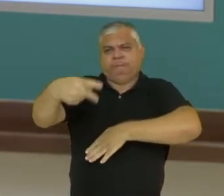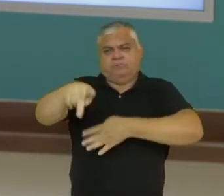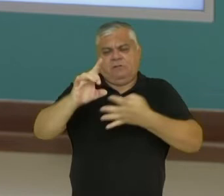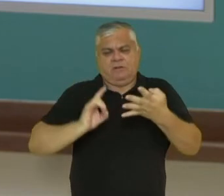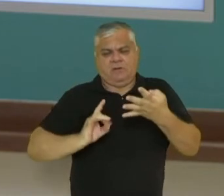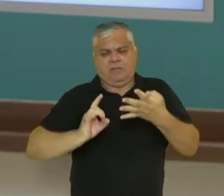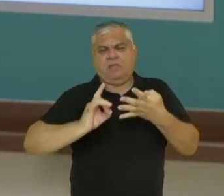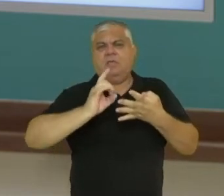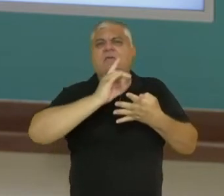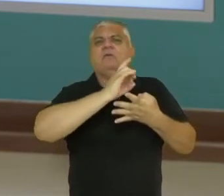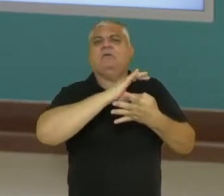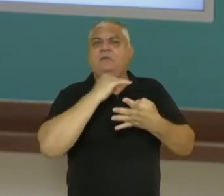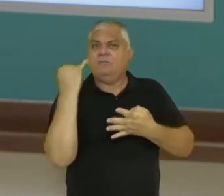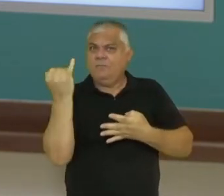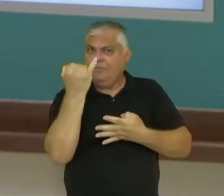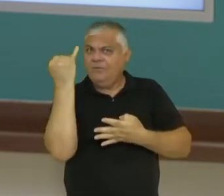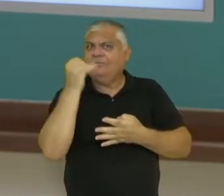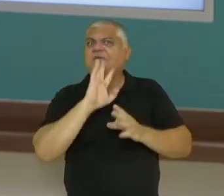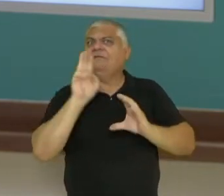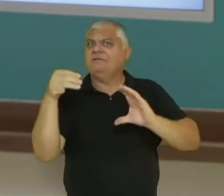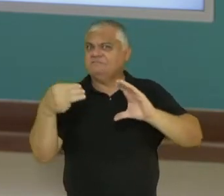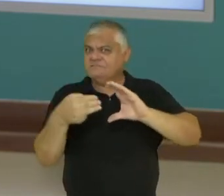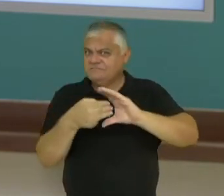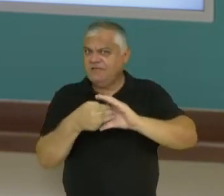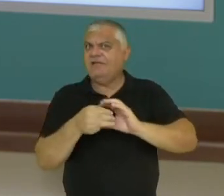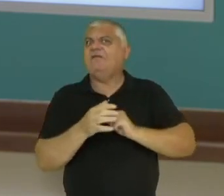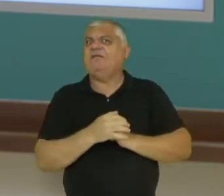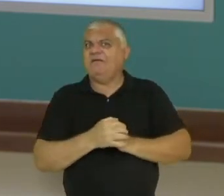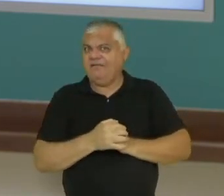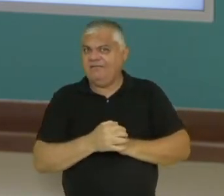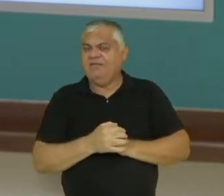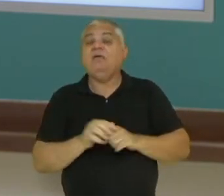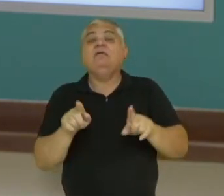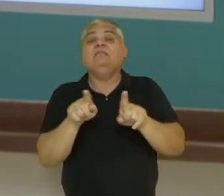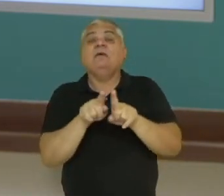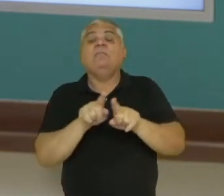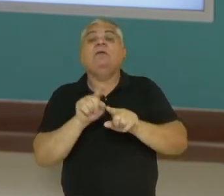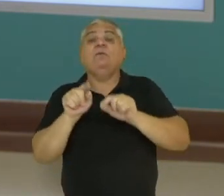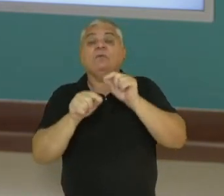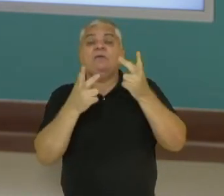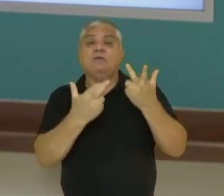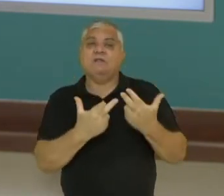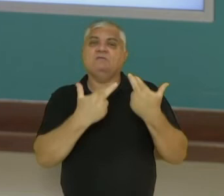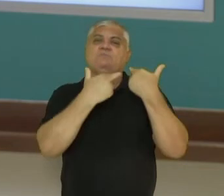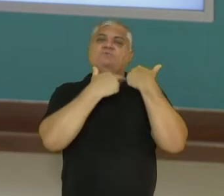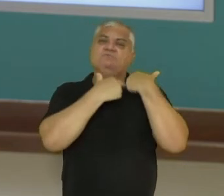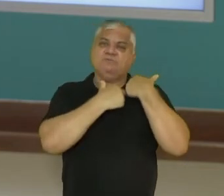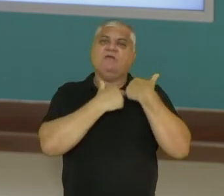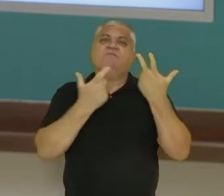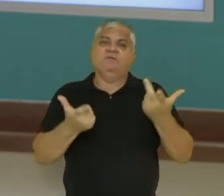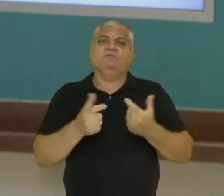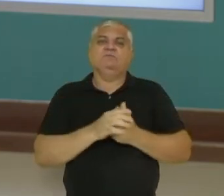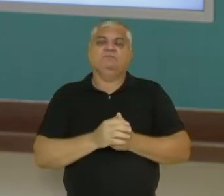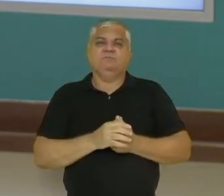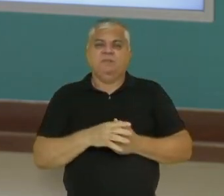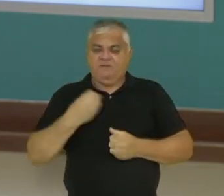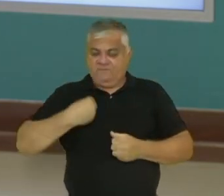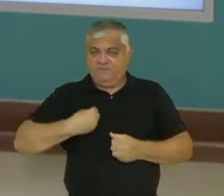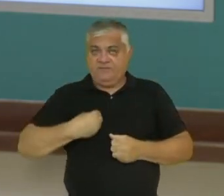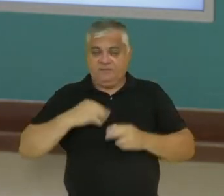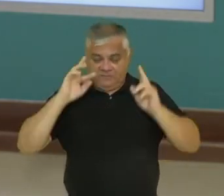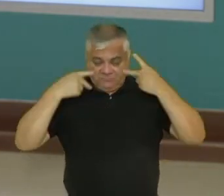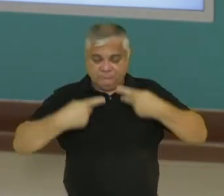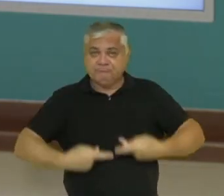indispensável para a manutenção da célula e, consequentemente, responsável pela manutenção do ser vivo. Ok, minha